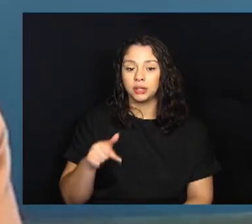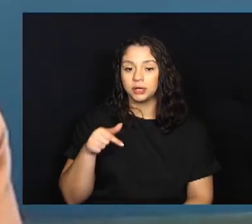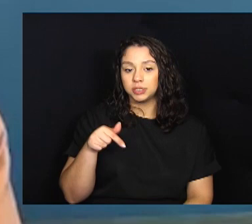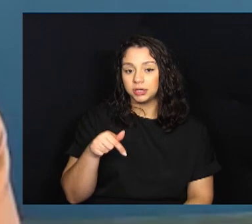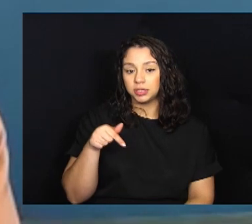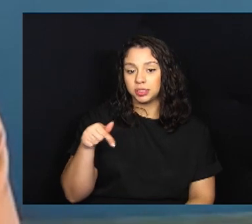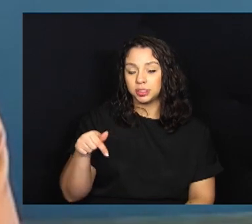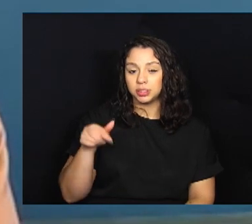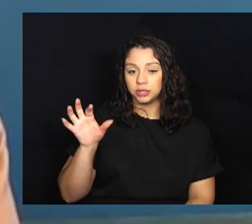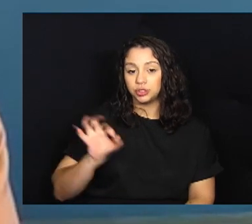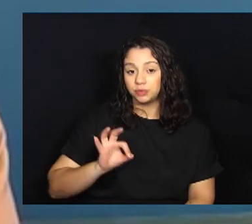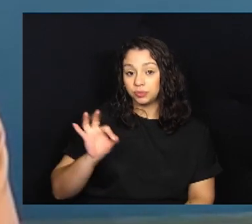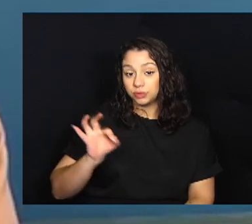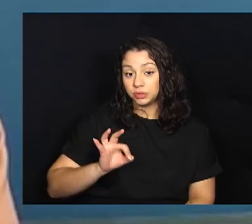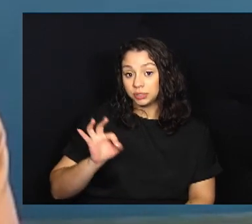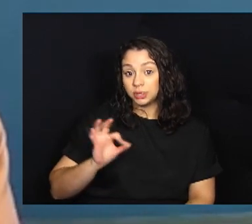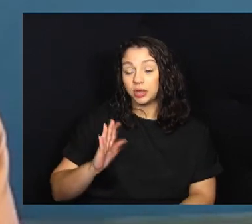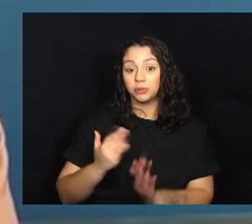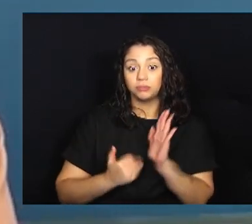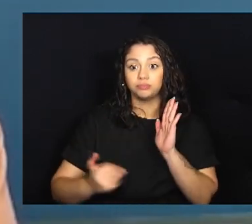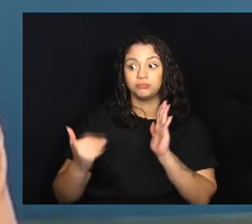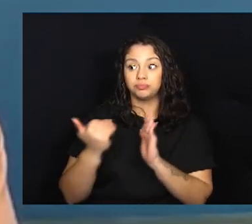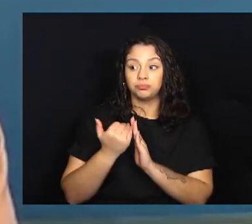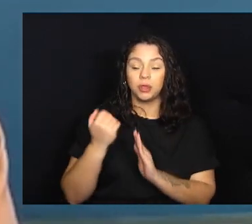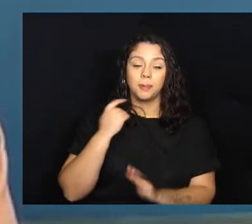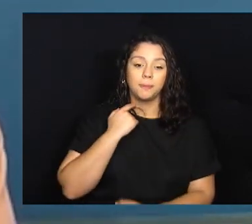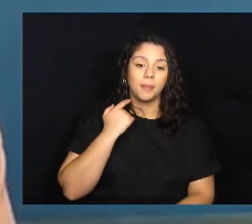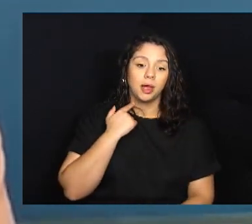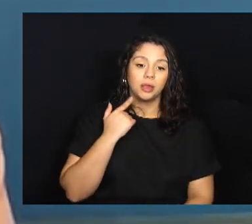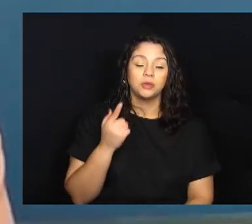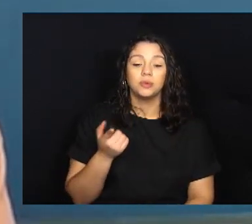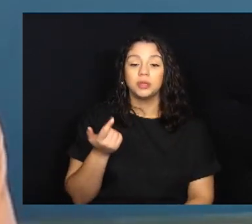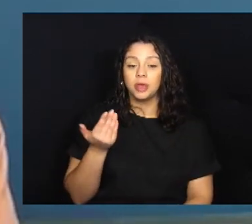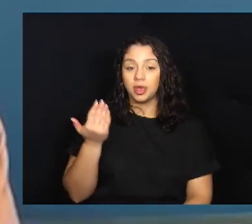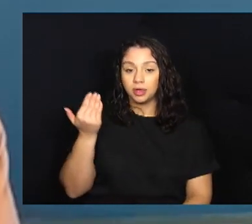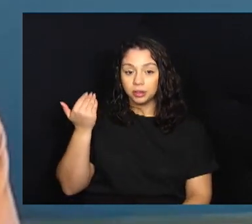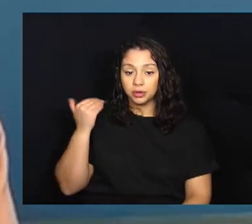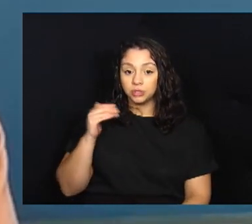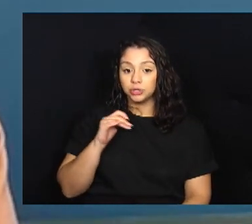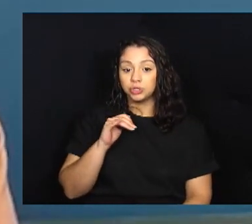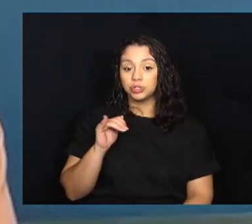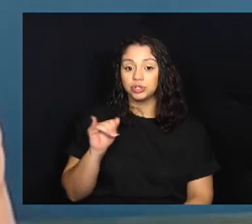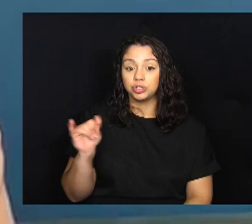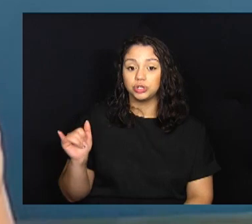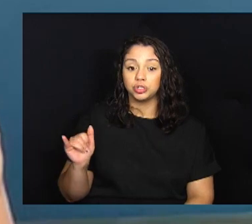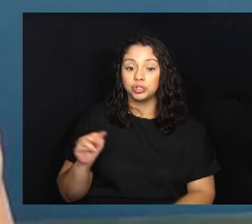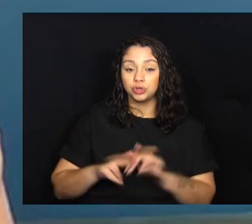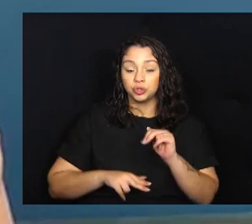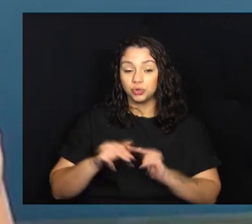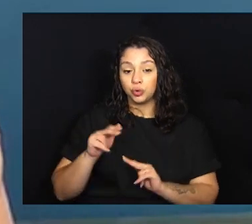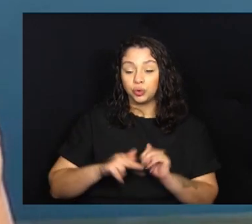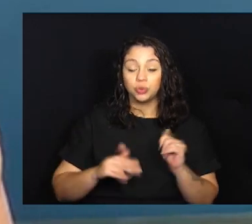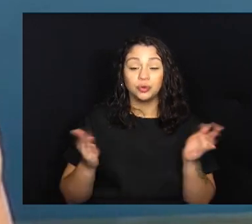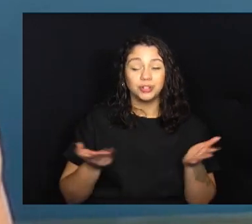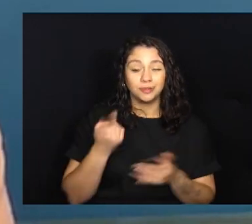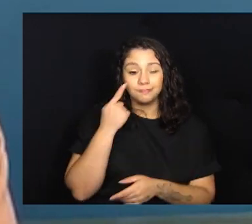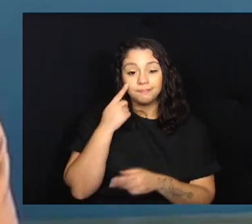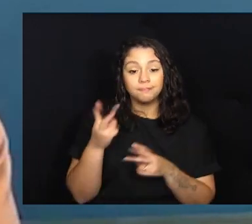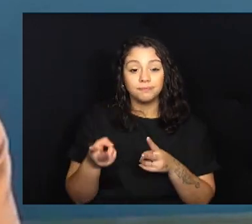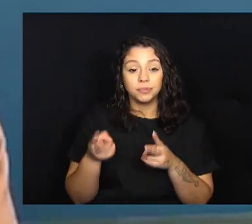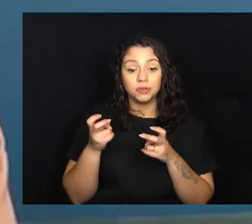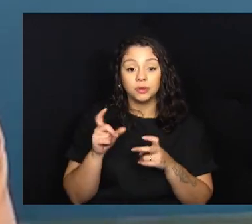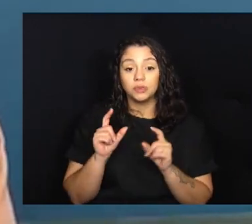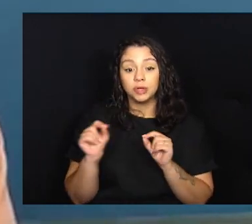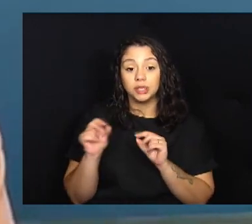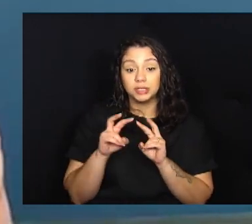superior a maio e 61% superior ao mesmo período de junho. Né? E junho a gente já via que esse